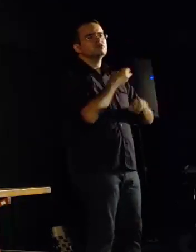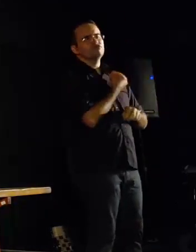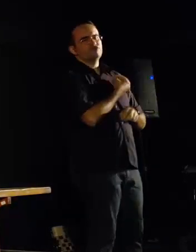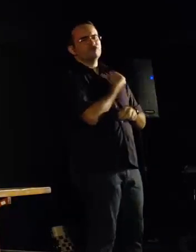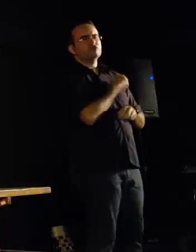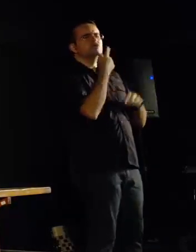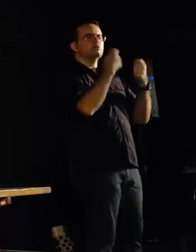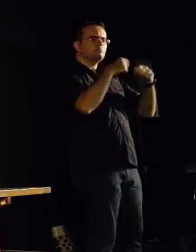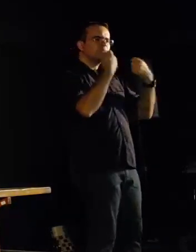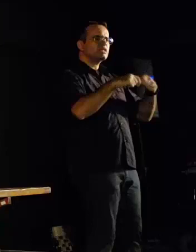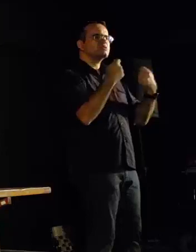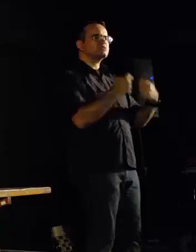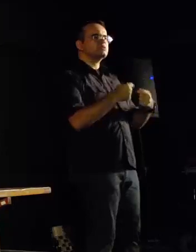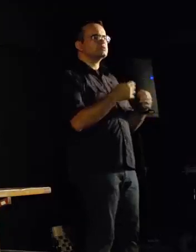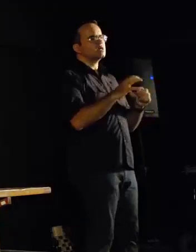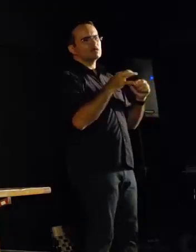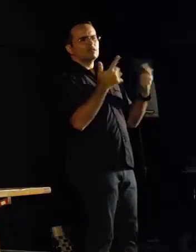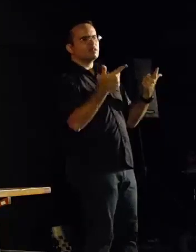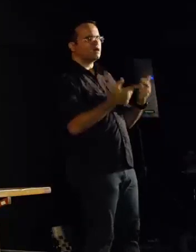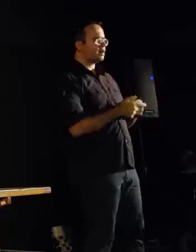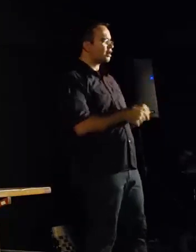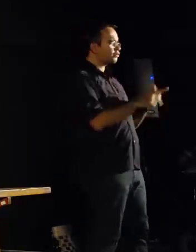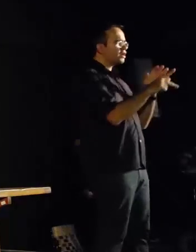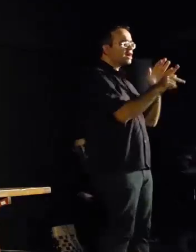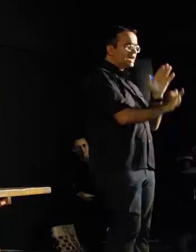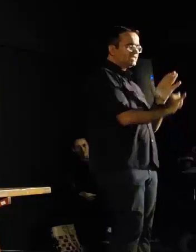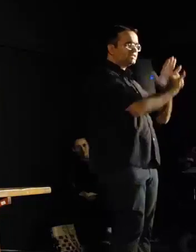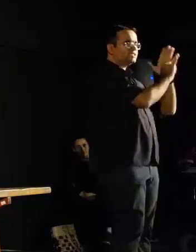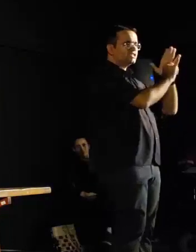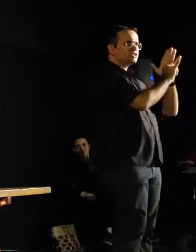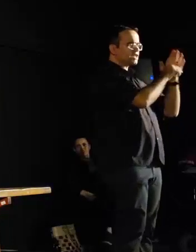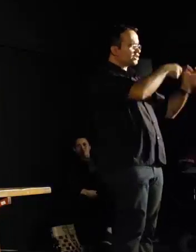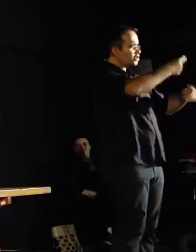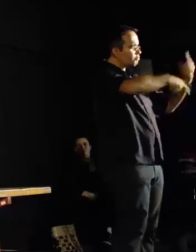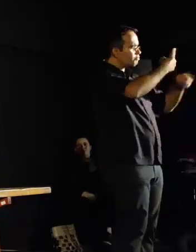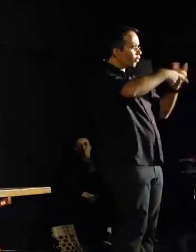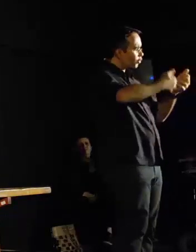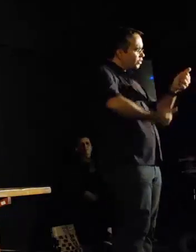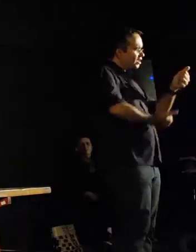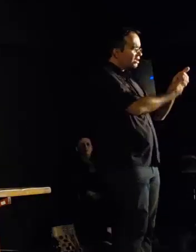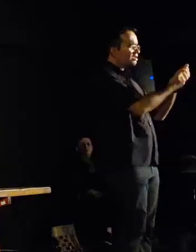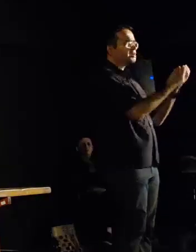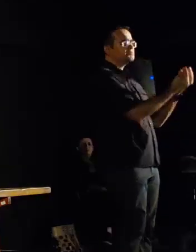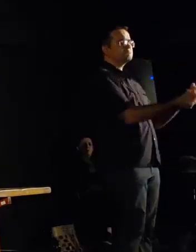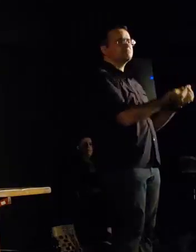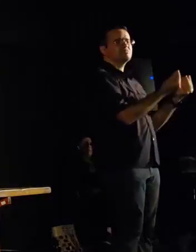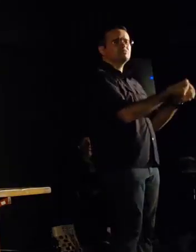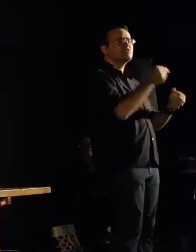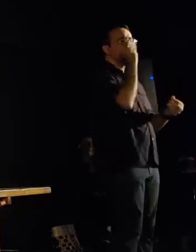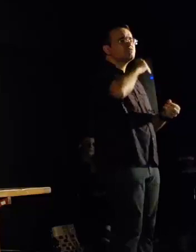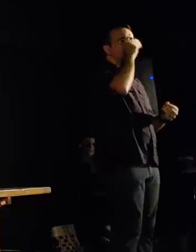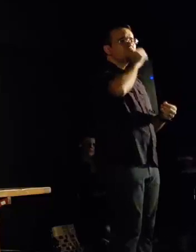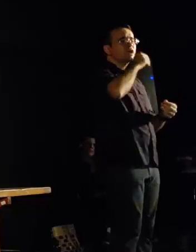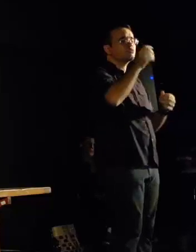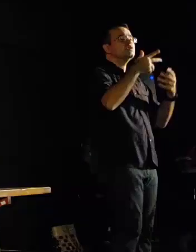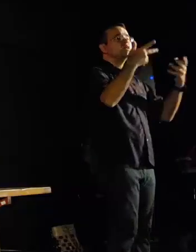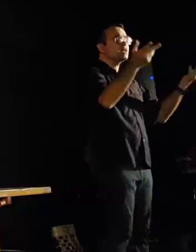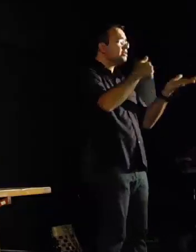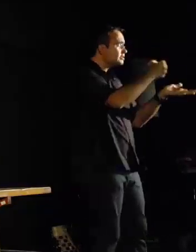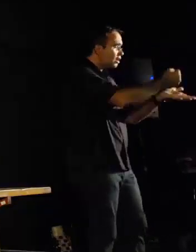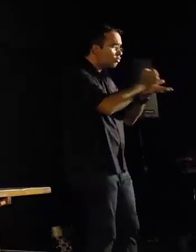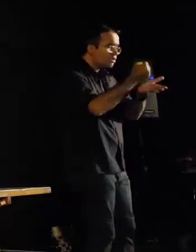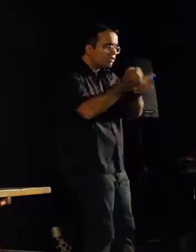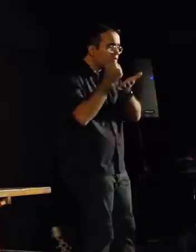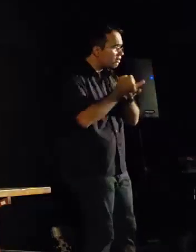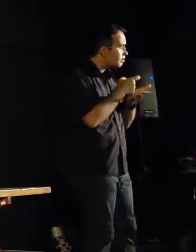de reconhecimento é ainda muito menor para dar conta deste futuro. Então, se esse conjunto de instrumentos parecem não serem suficientes para